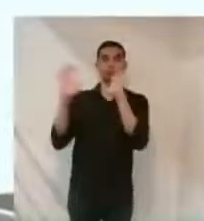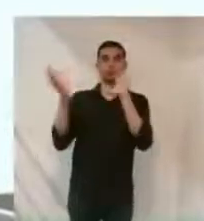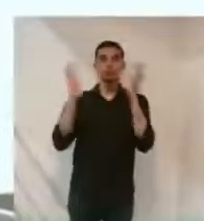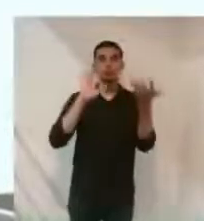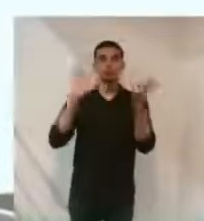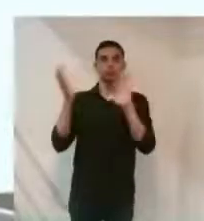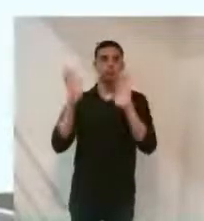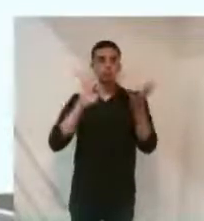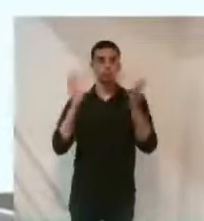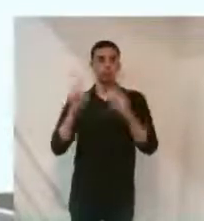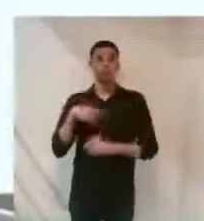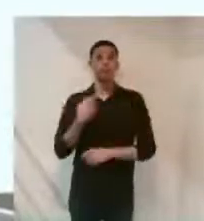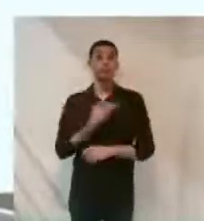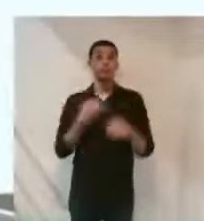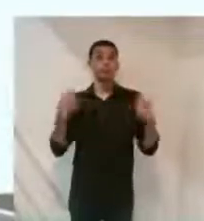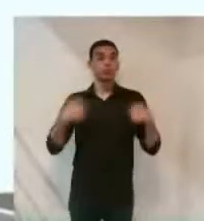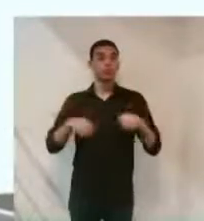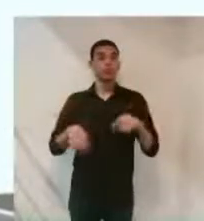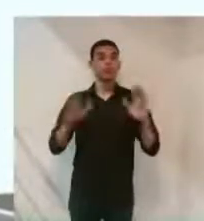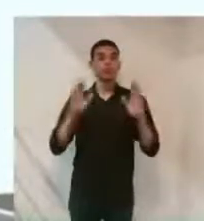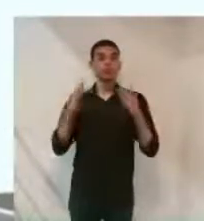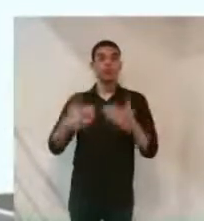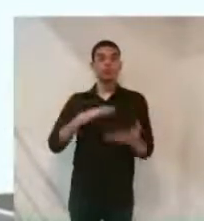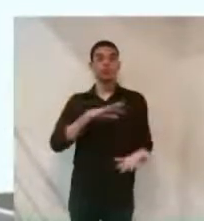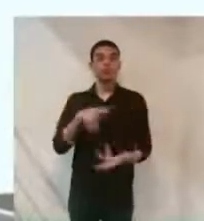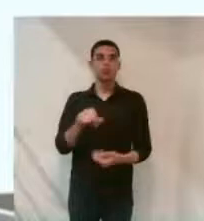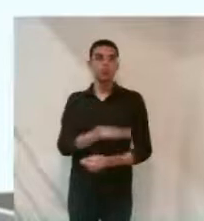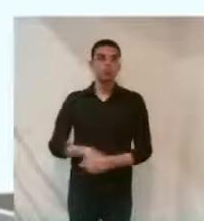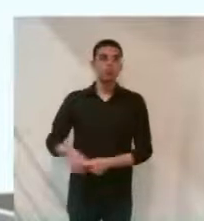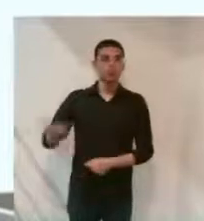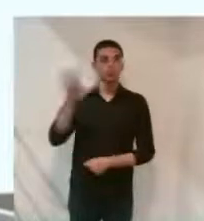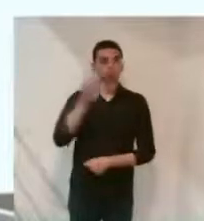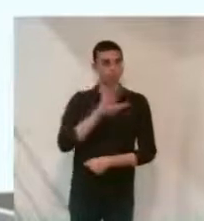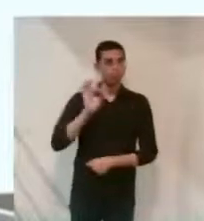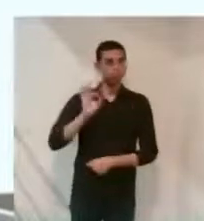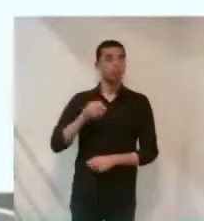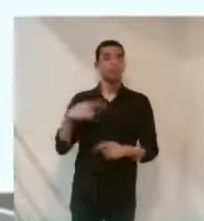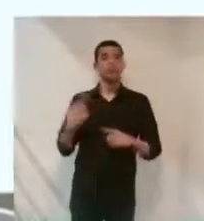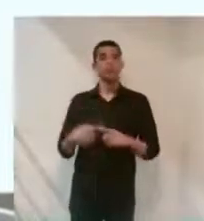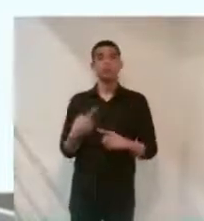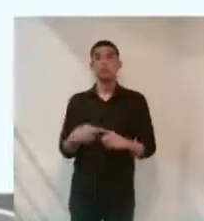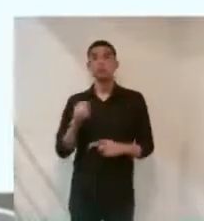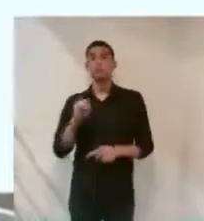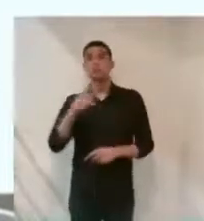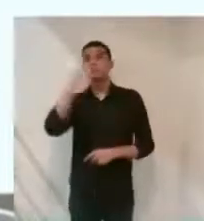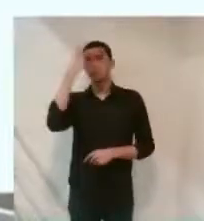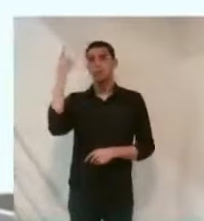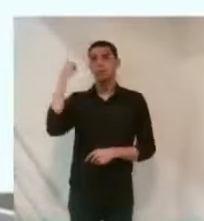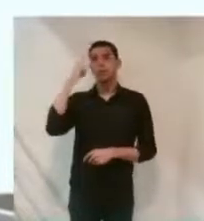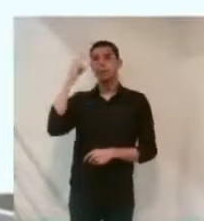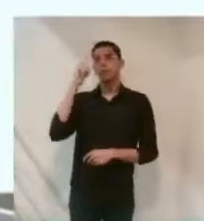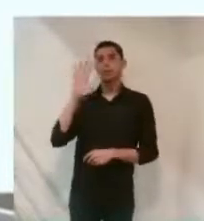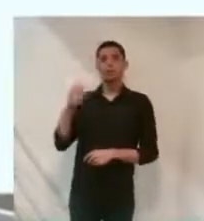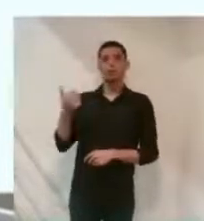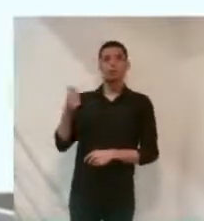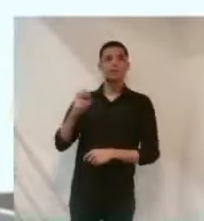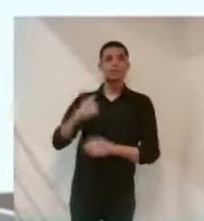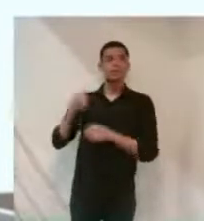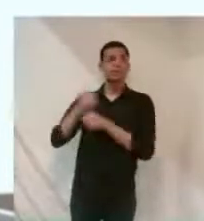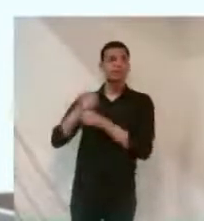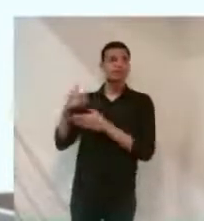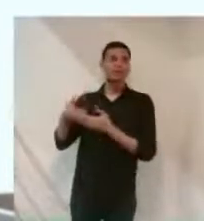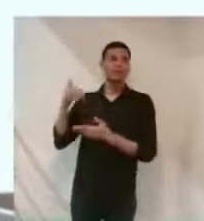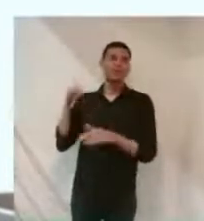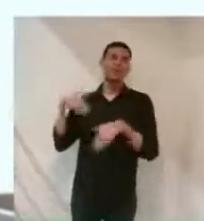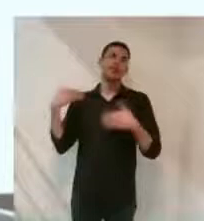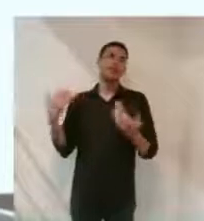ação local, mas nós não podemos perder de vista o global. E se alguém tinha alguma dúvida, se há 15 anos atrás isso era papo